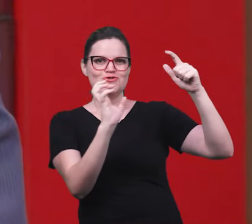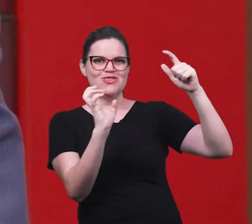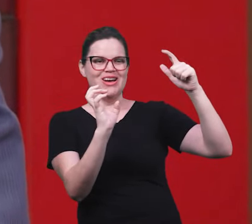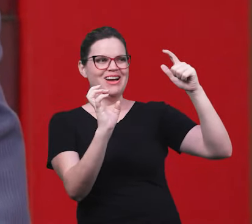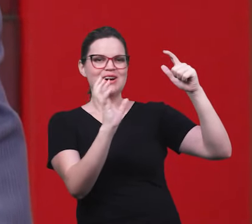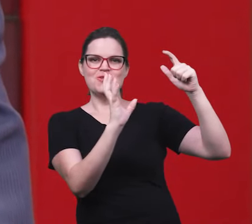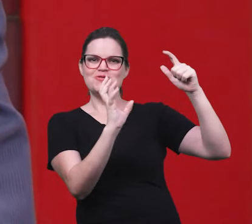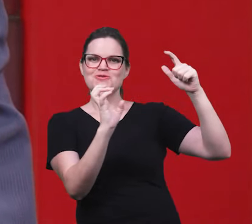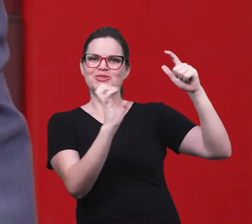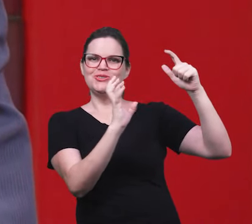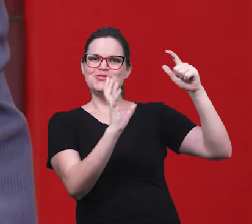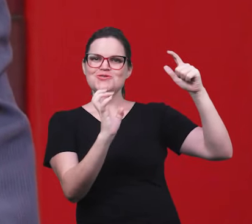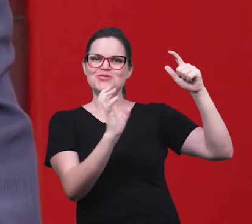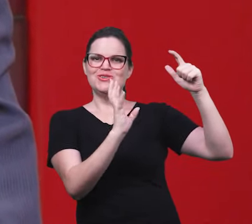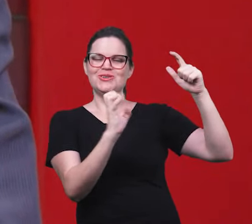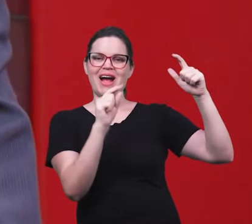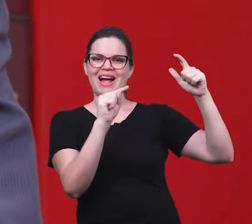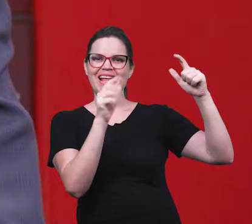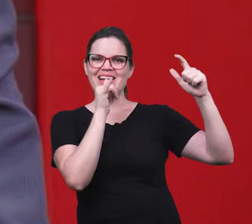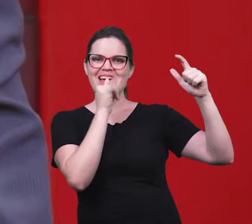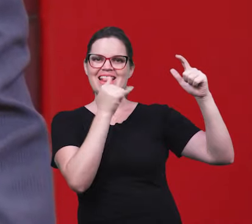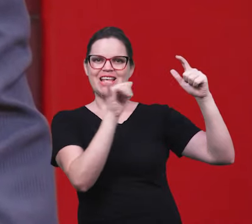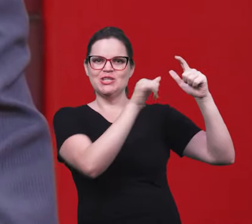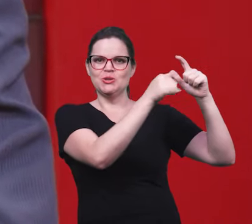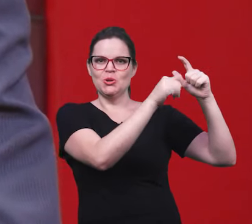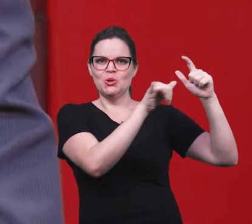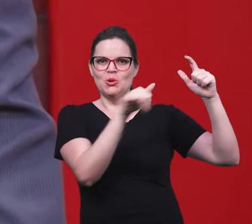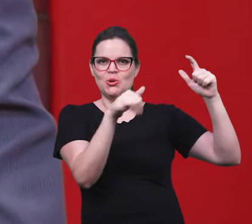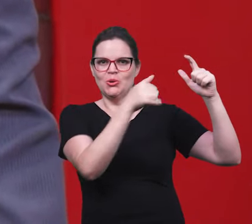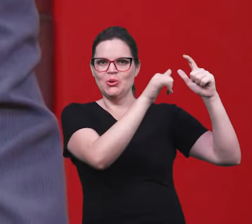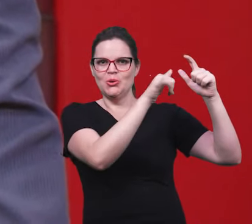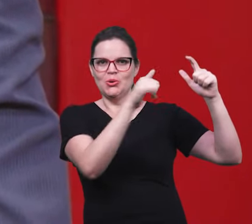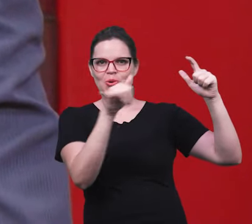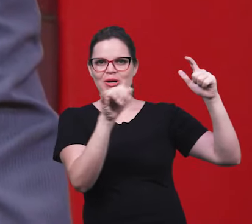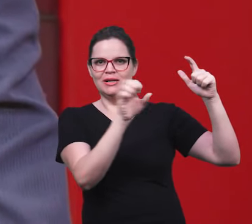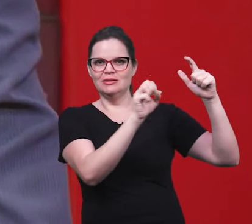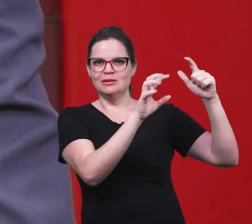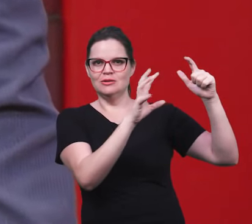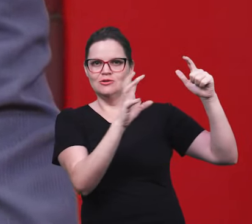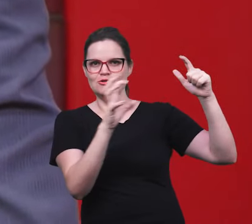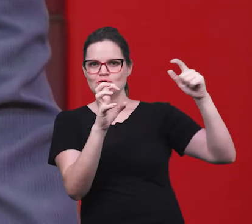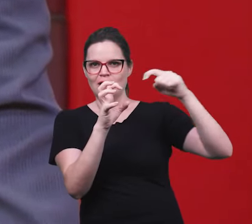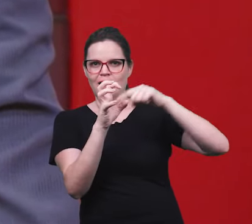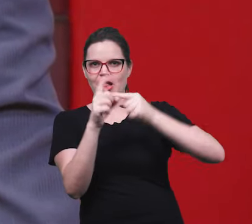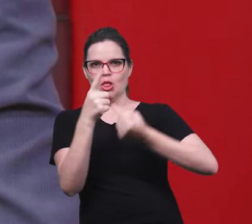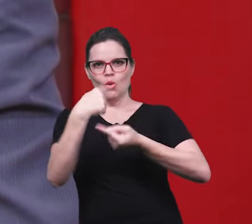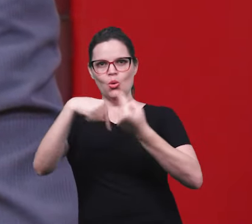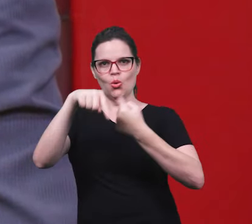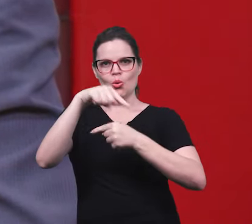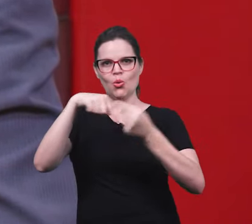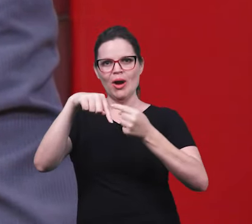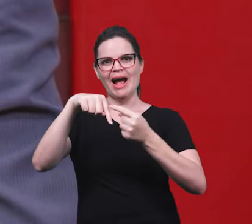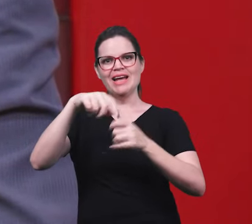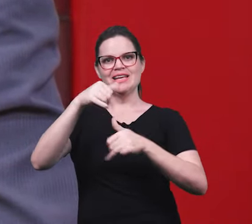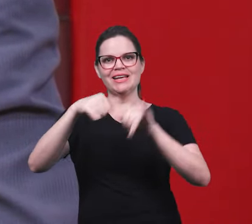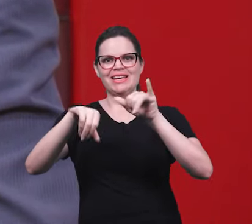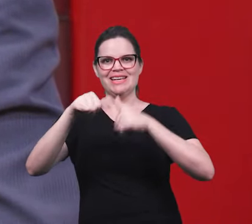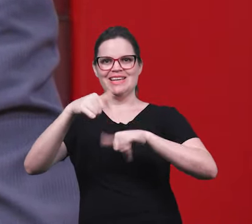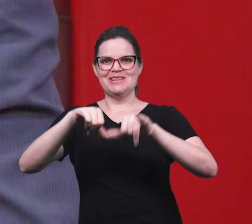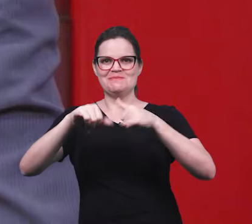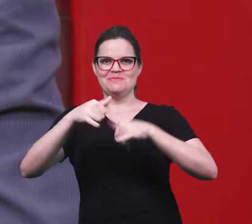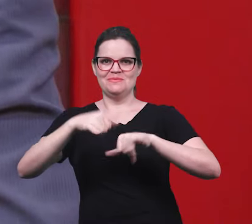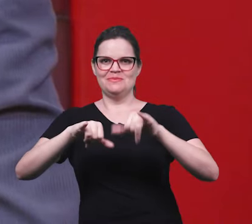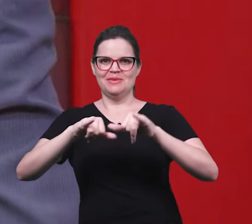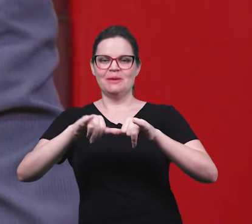cloroplasto. Acontece ali uma conversão dessa energia luminosa em energia química, que a gente vai aí chamar